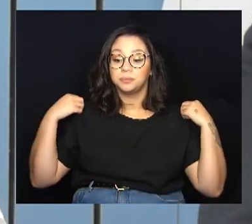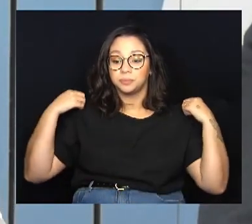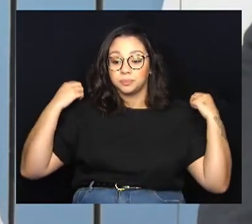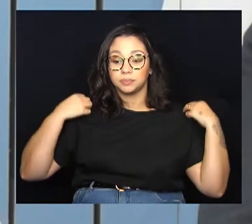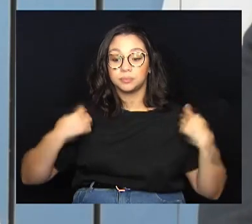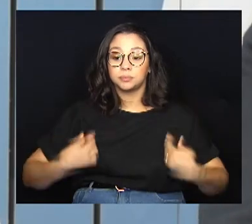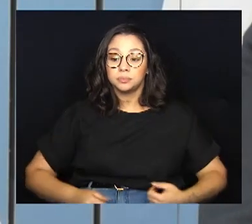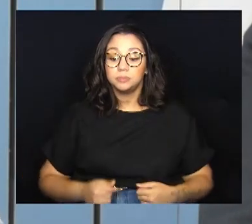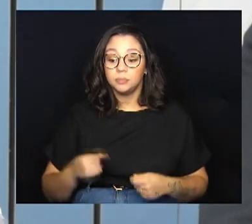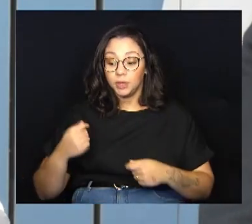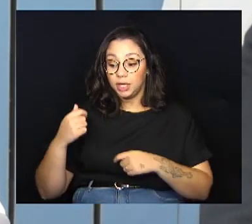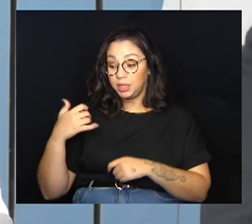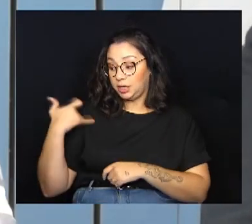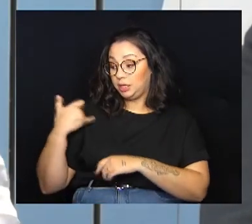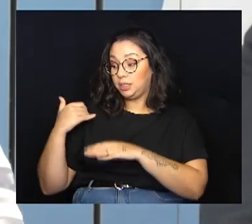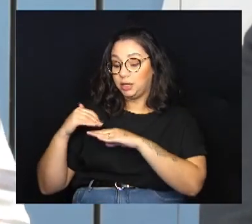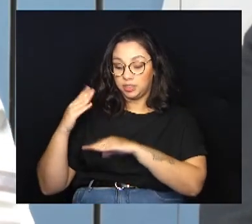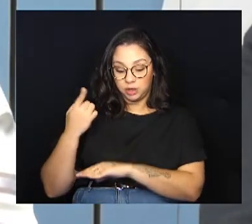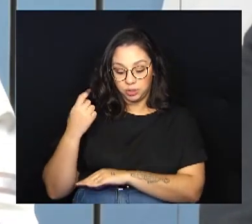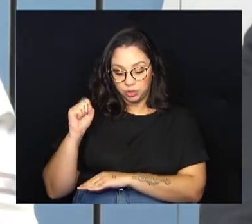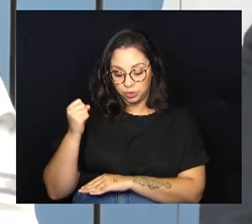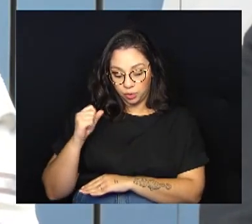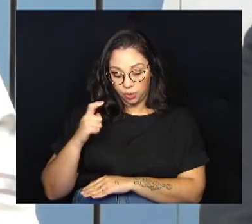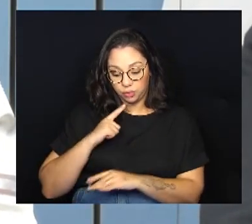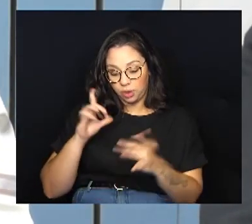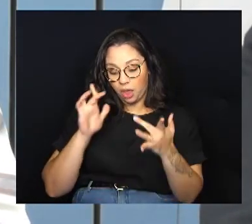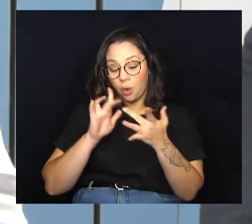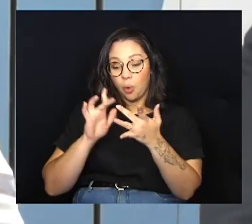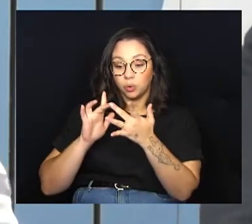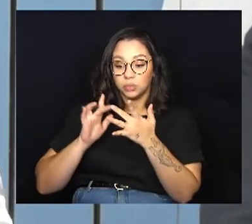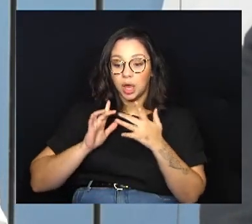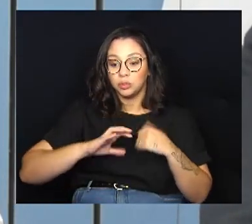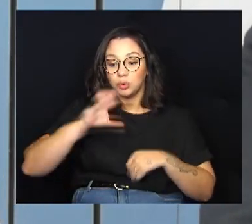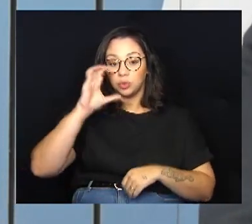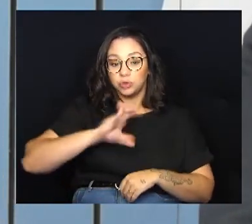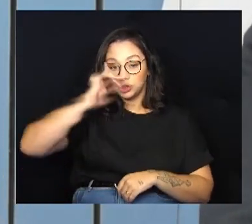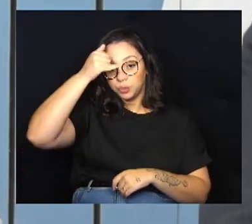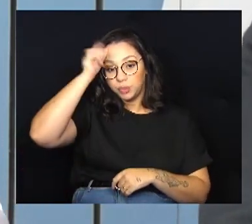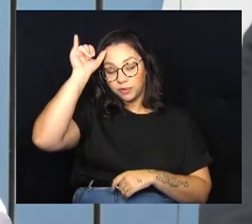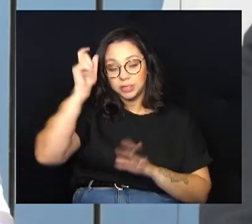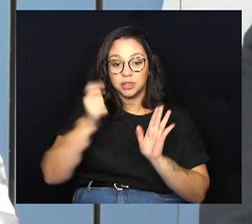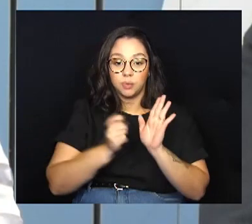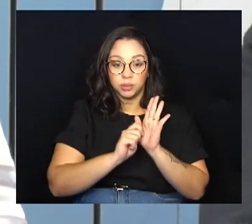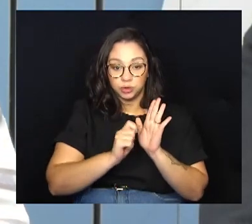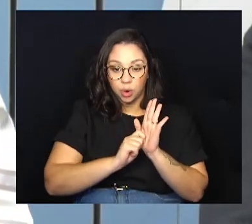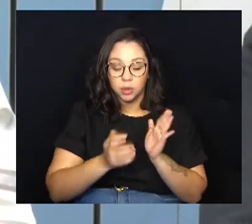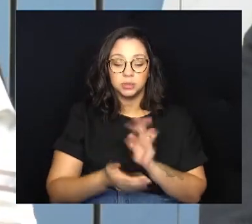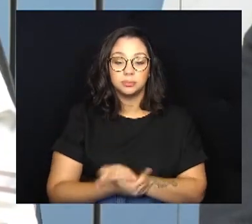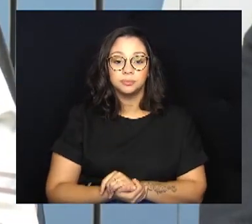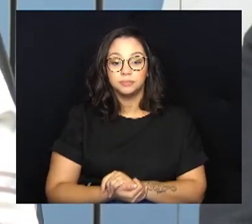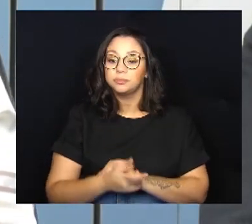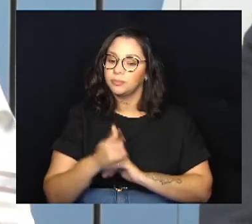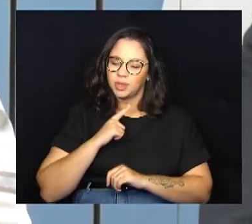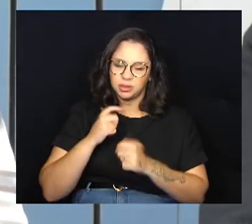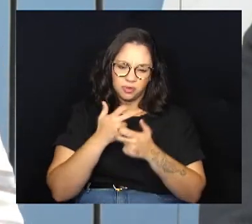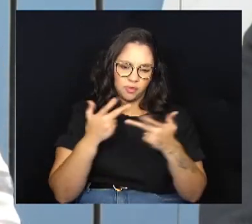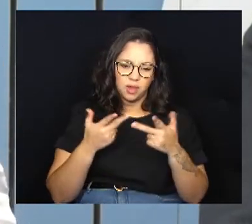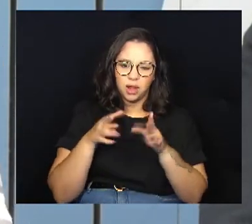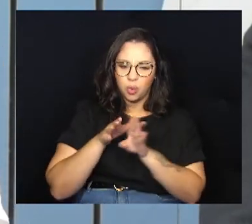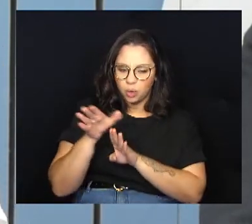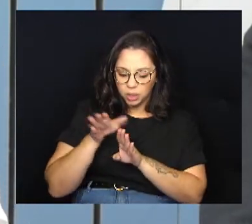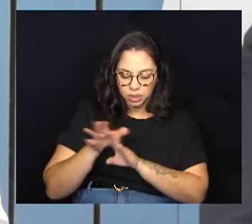dependente químico, das pessoas em vulnerabilidade, para realizarem todo o serviço no mesmo local, teve uma senhora lá da